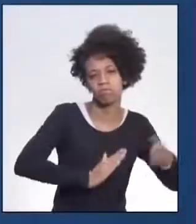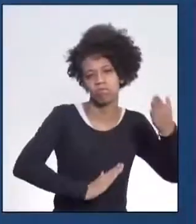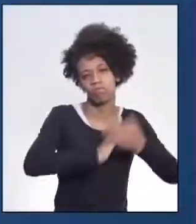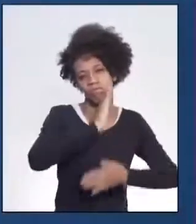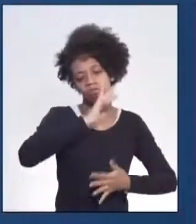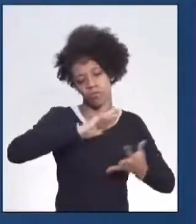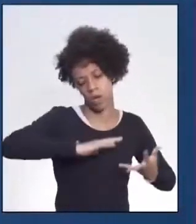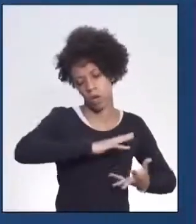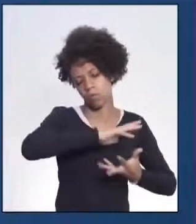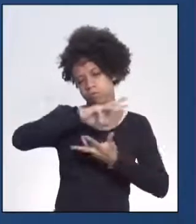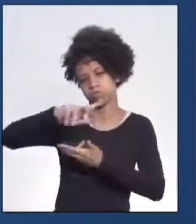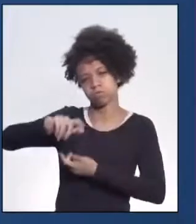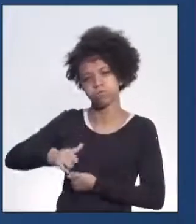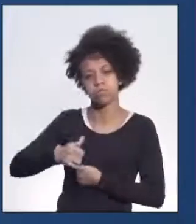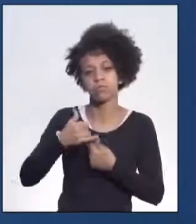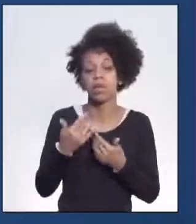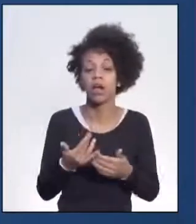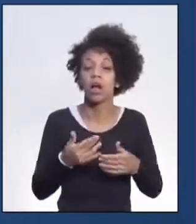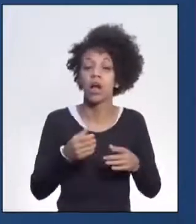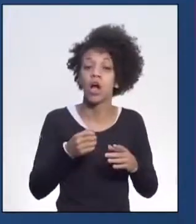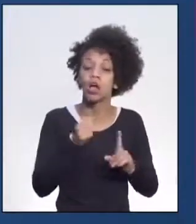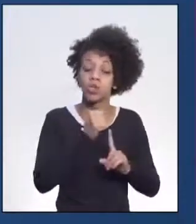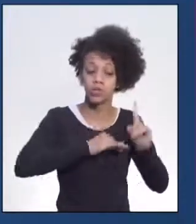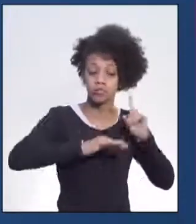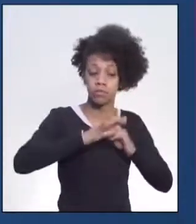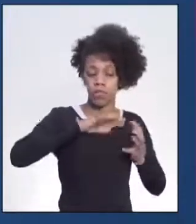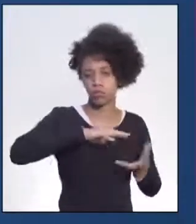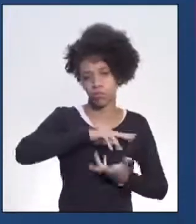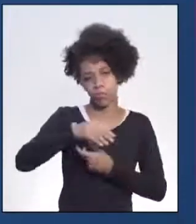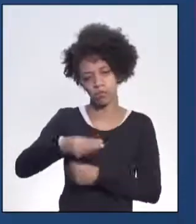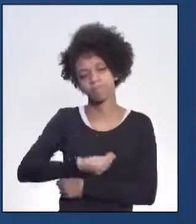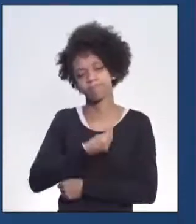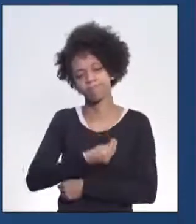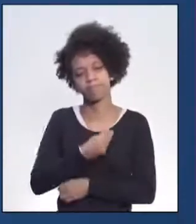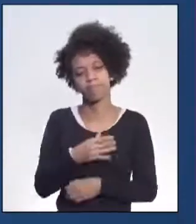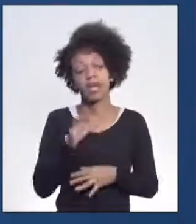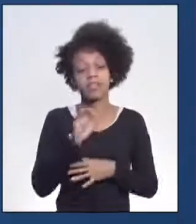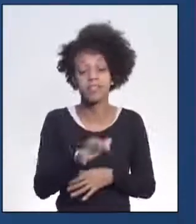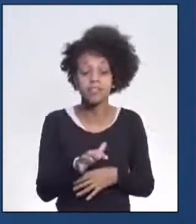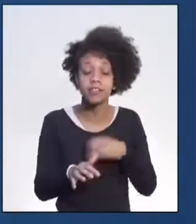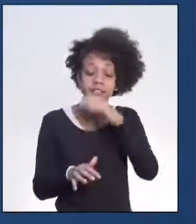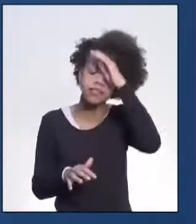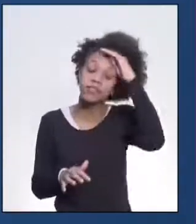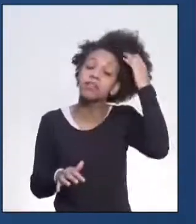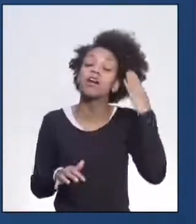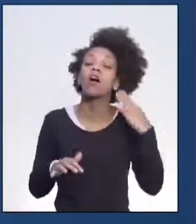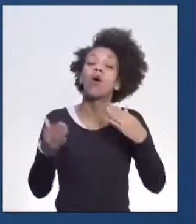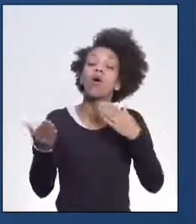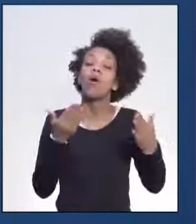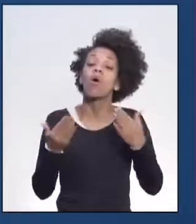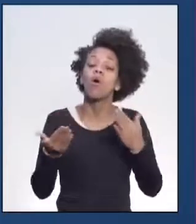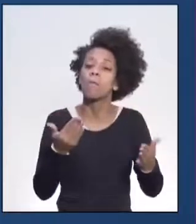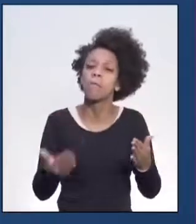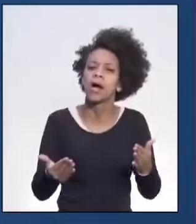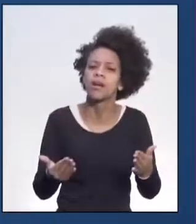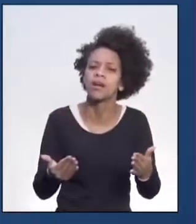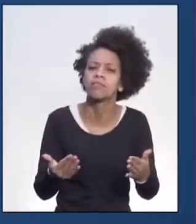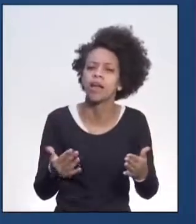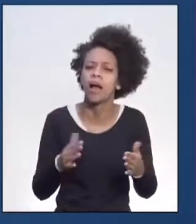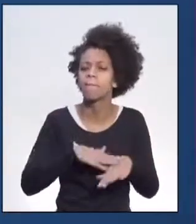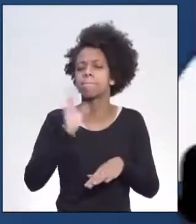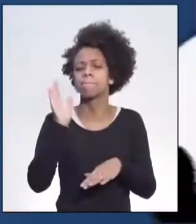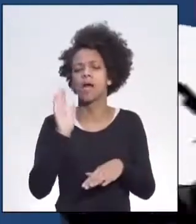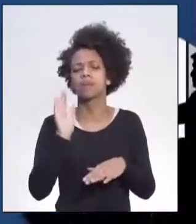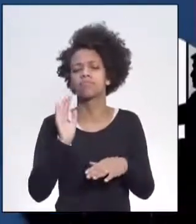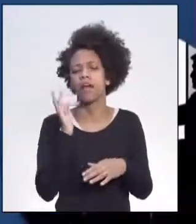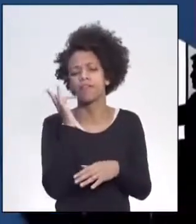âmbito mundial, haja vista a sociedade globalizada em que vivemos. Assim, poderemos comparar dados com maior consistência,